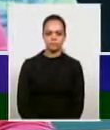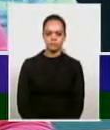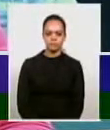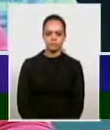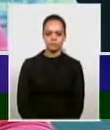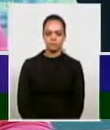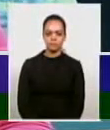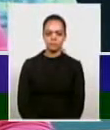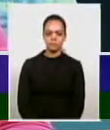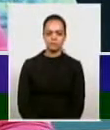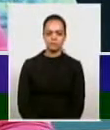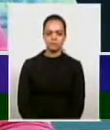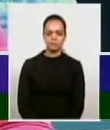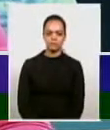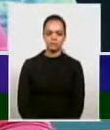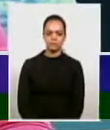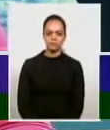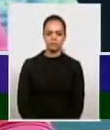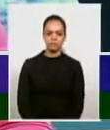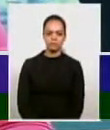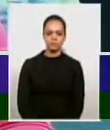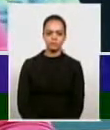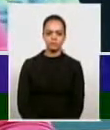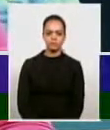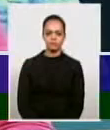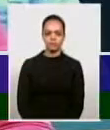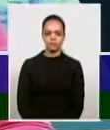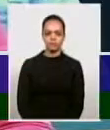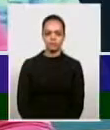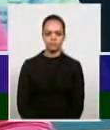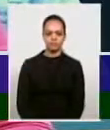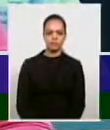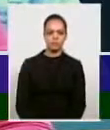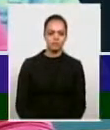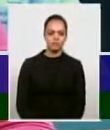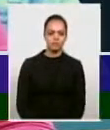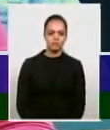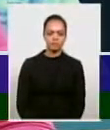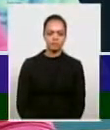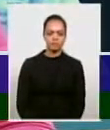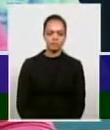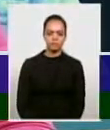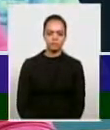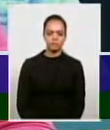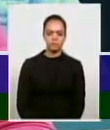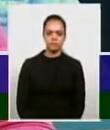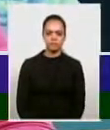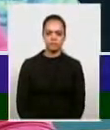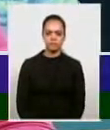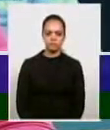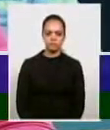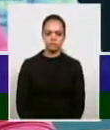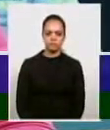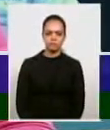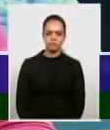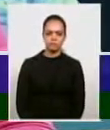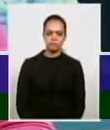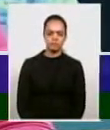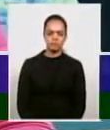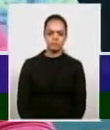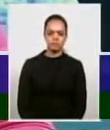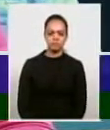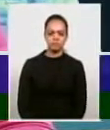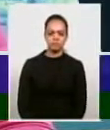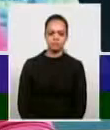Várias pessoas nos pediram para apresentá-lo. Quando procuramos aqui nos registros da casa, percebemos